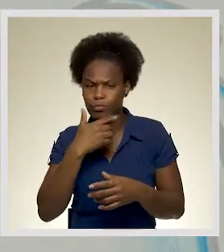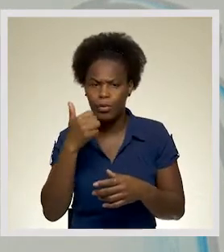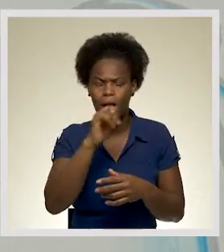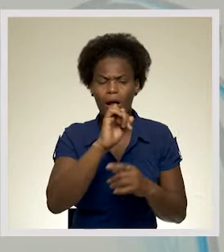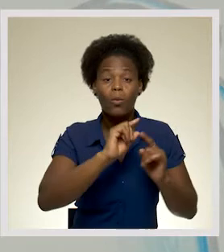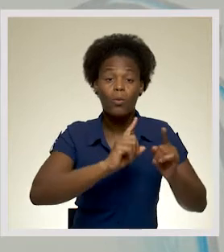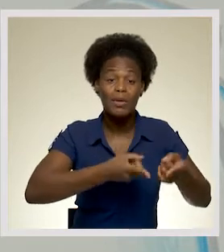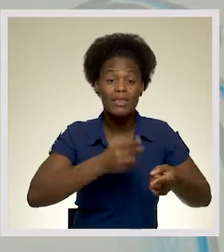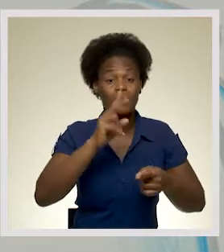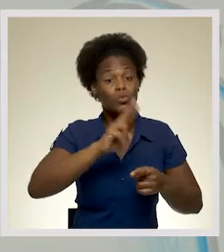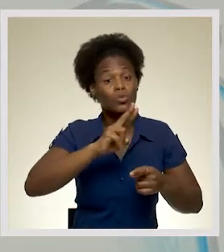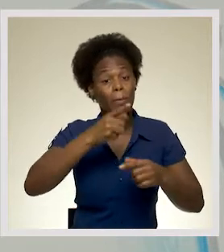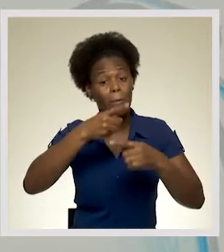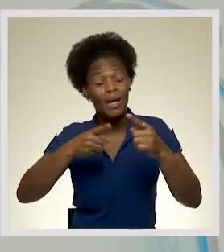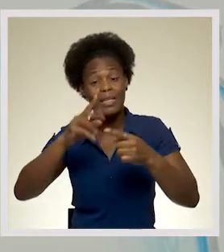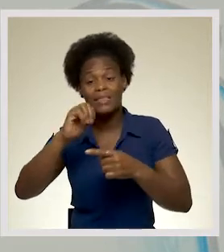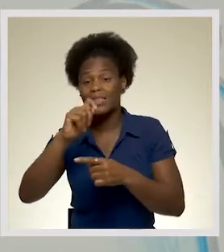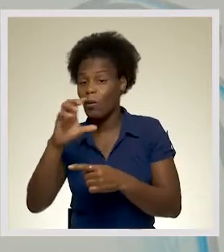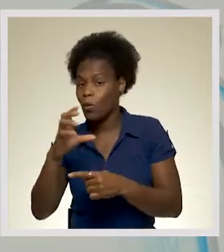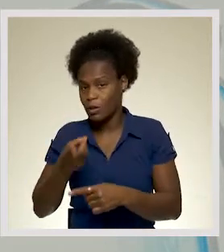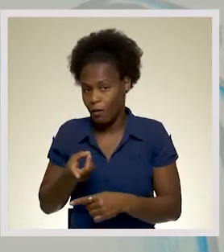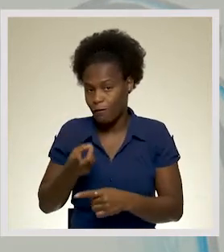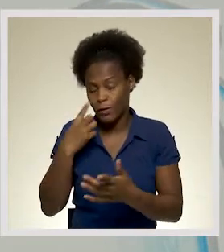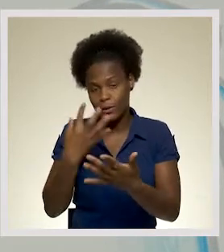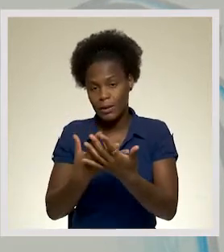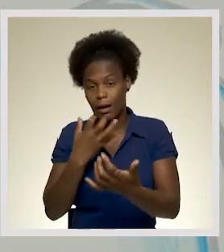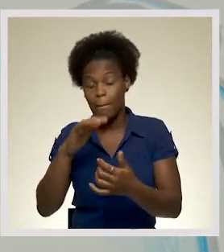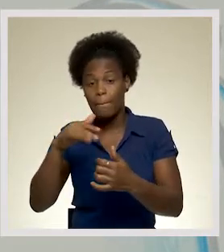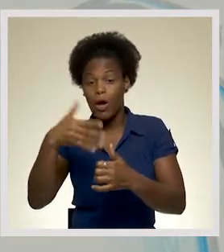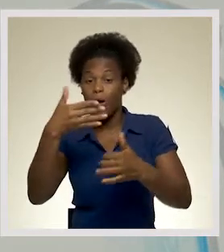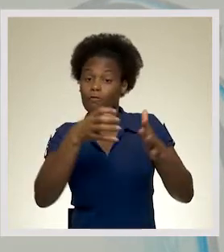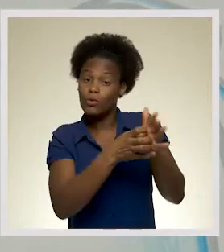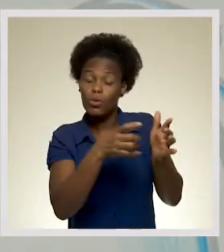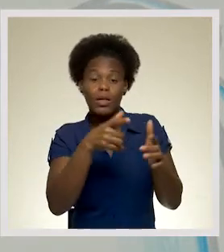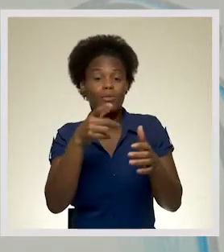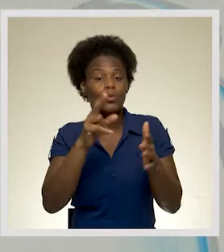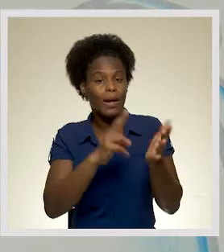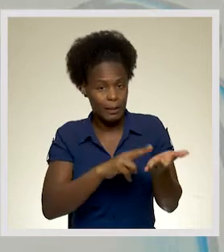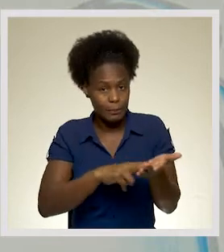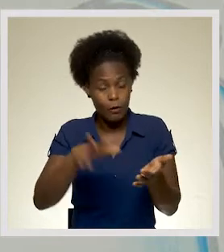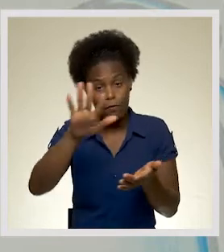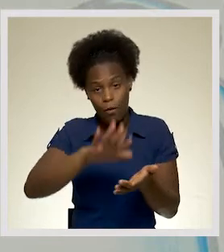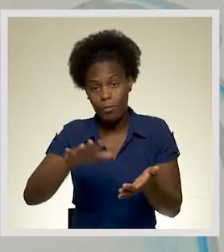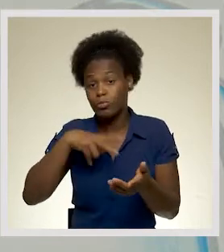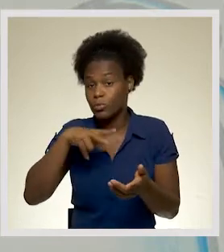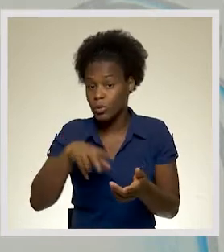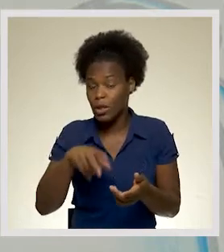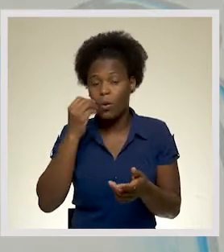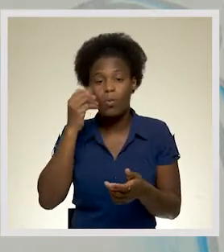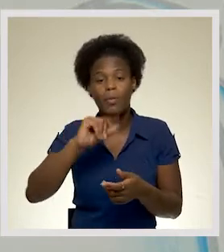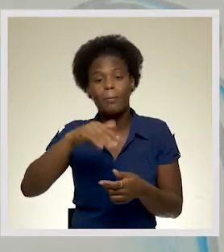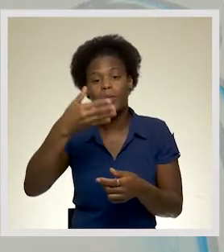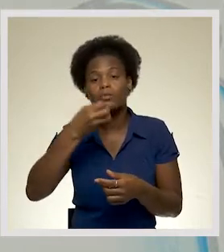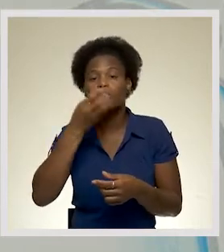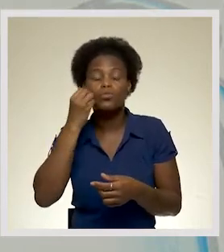XIX. Destacamos as maiores figuras do realismo português, bem como também as principais